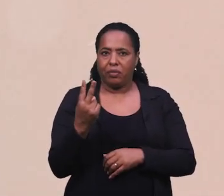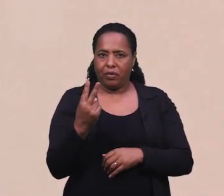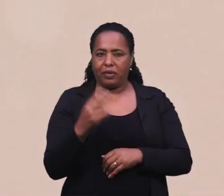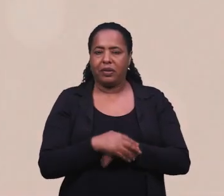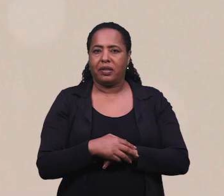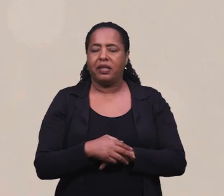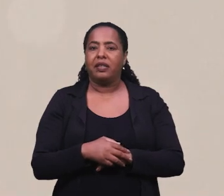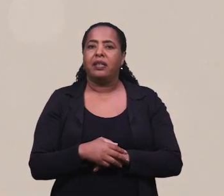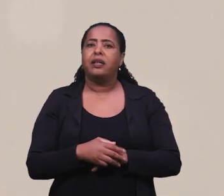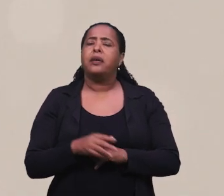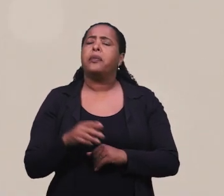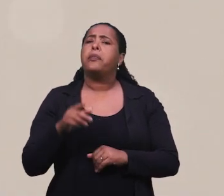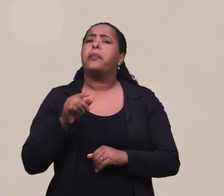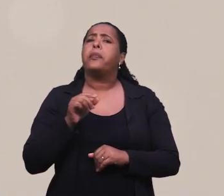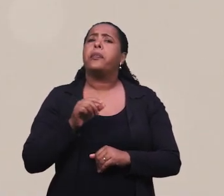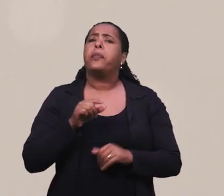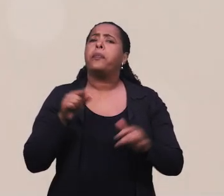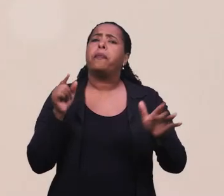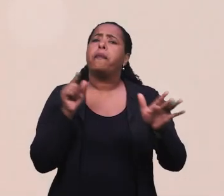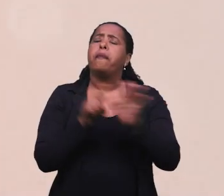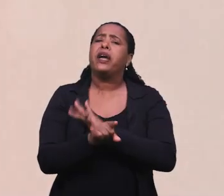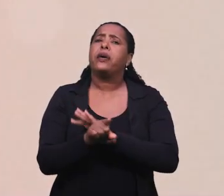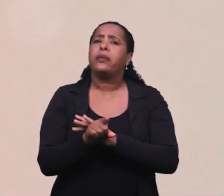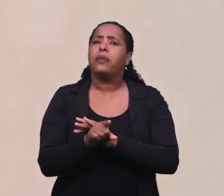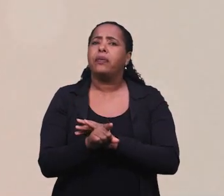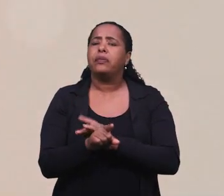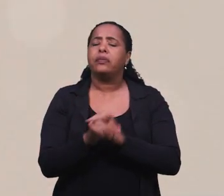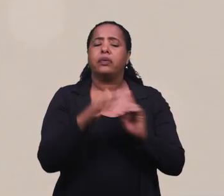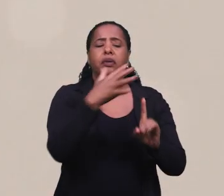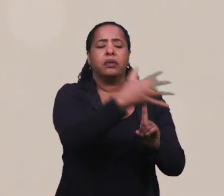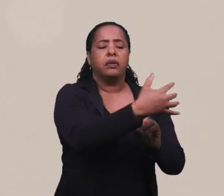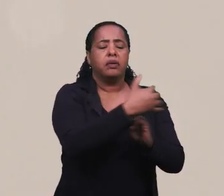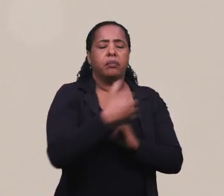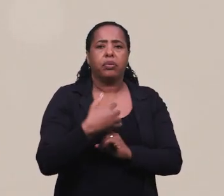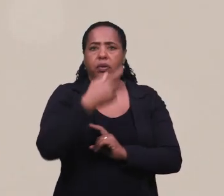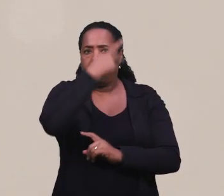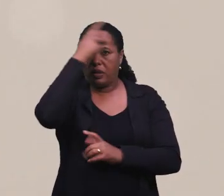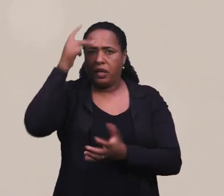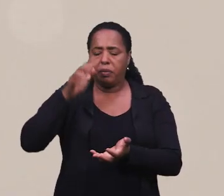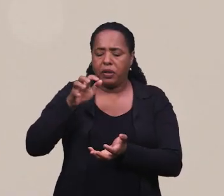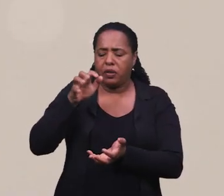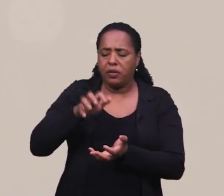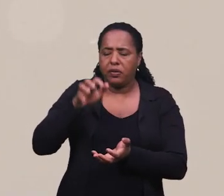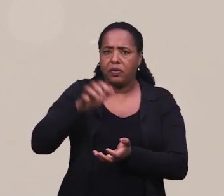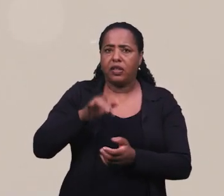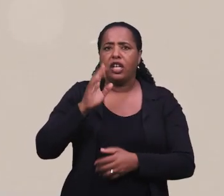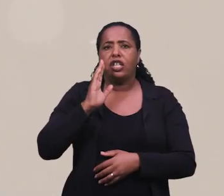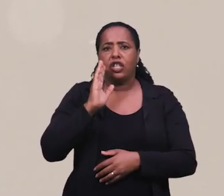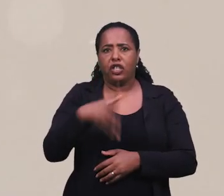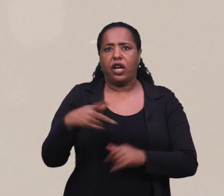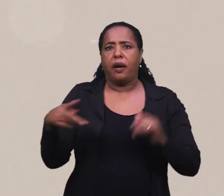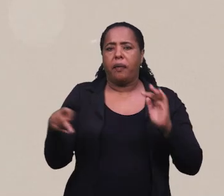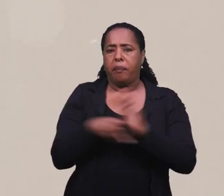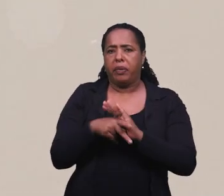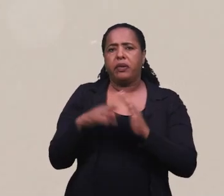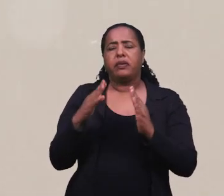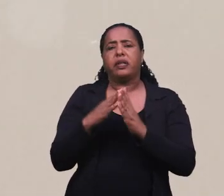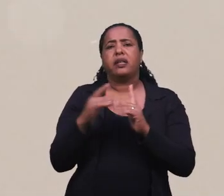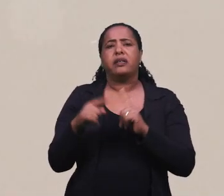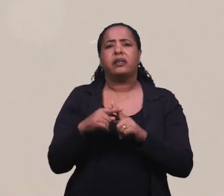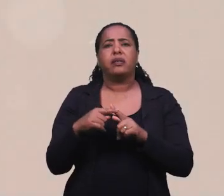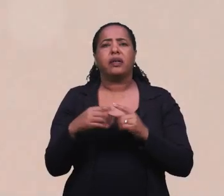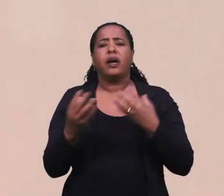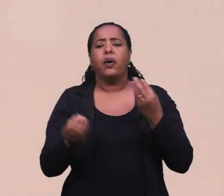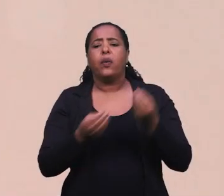sinta útil no nosso meio. E há muitas coisas que ela pode fazer, mesmo que não seja na mesma intensidade, na